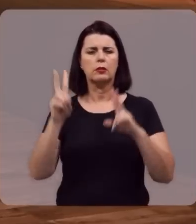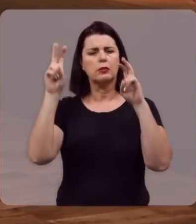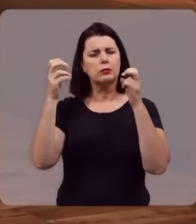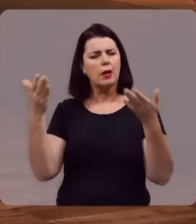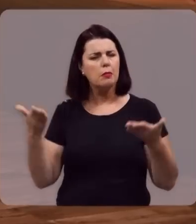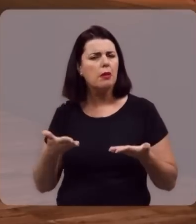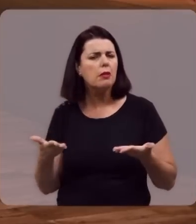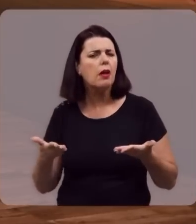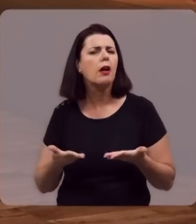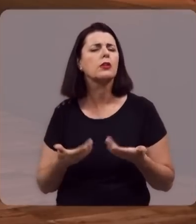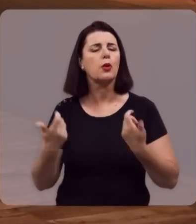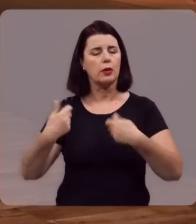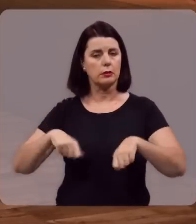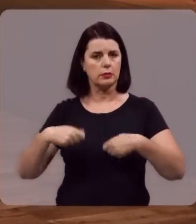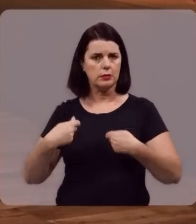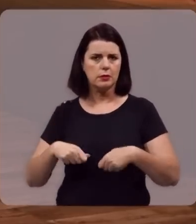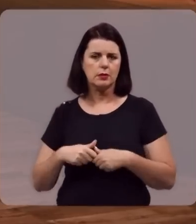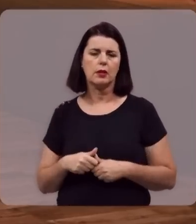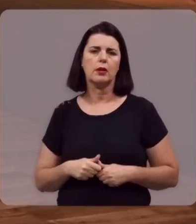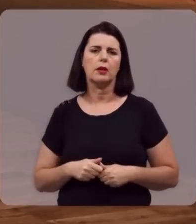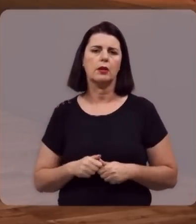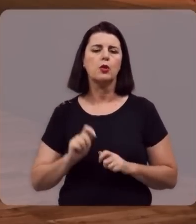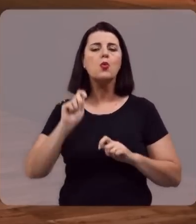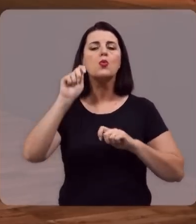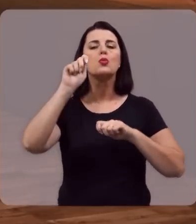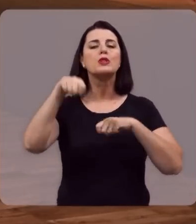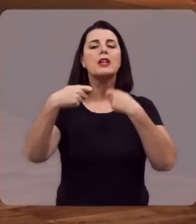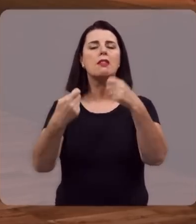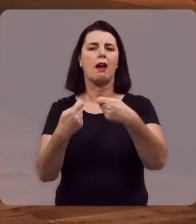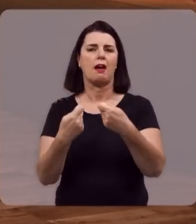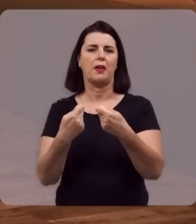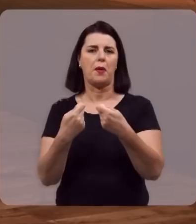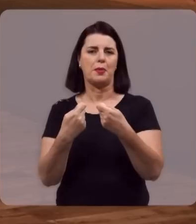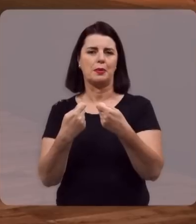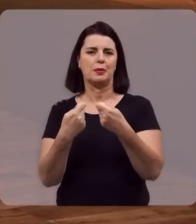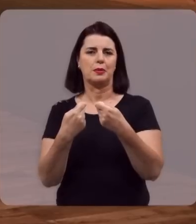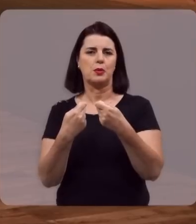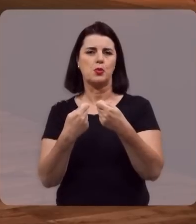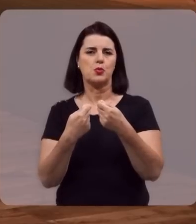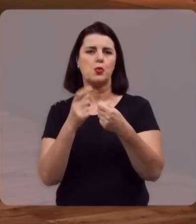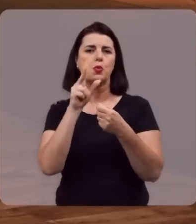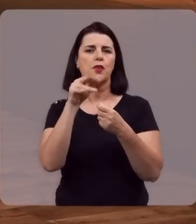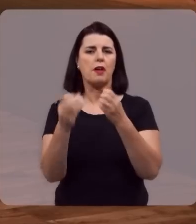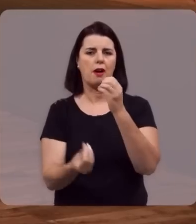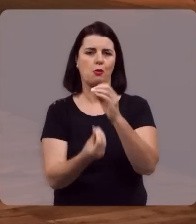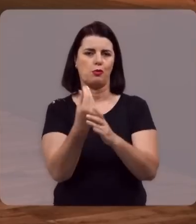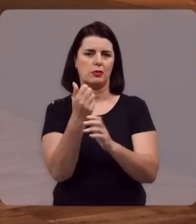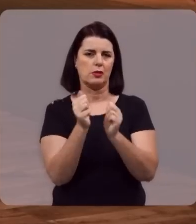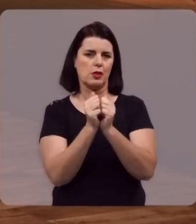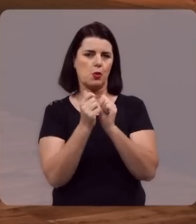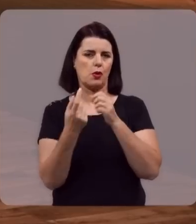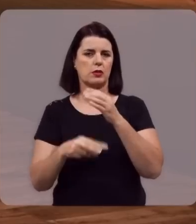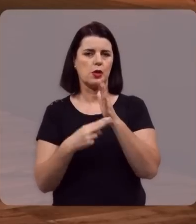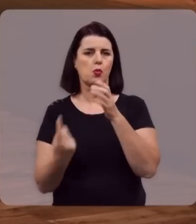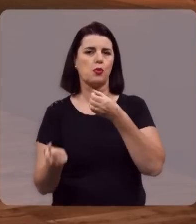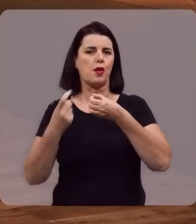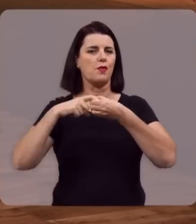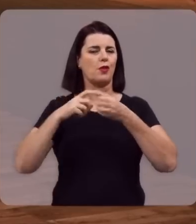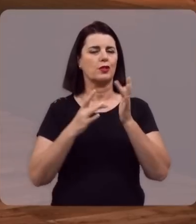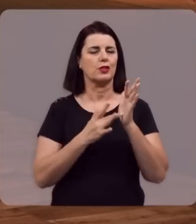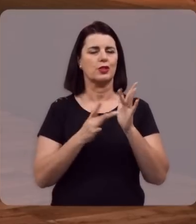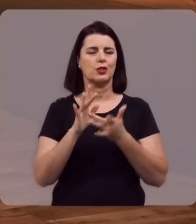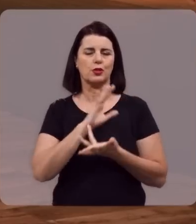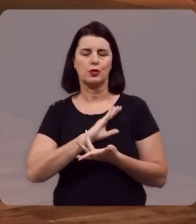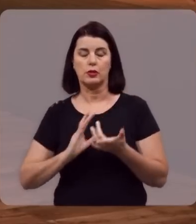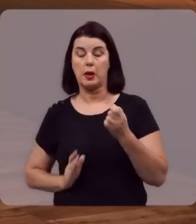tema atual e necessário, os sinais da segunda vinda de Cristo. E